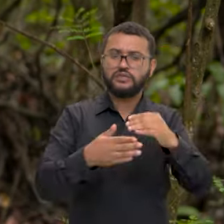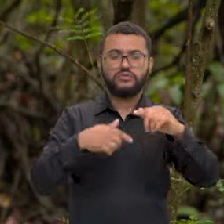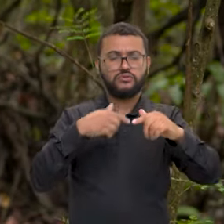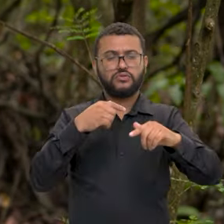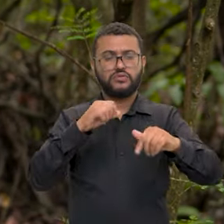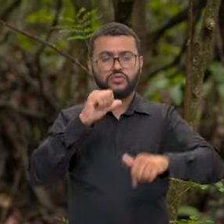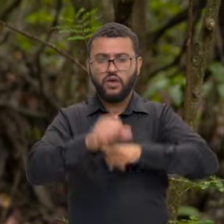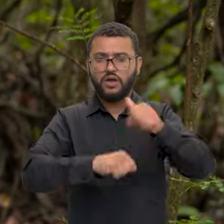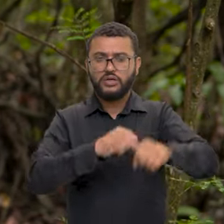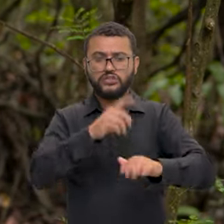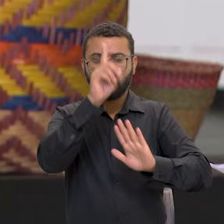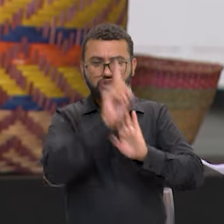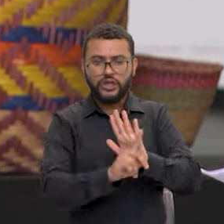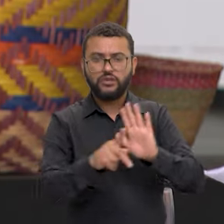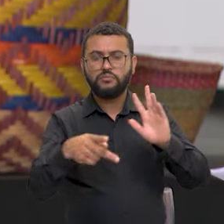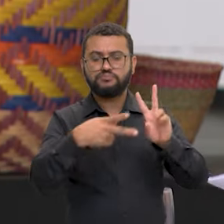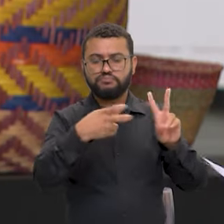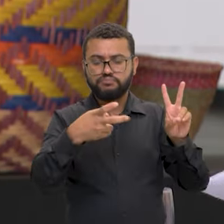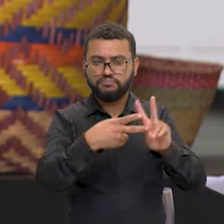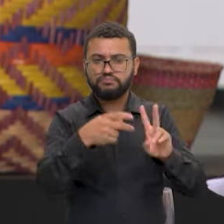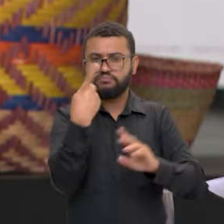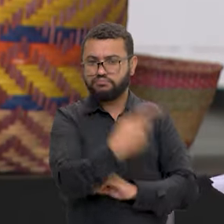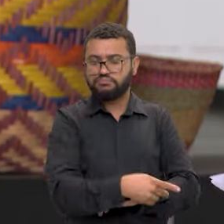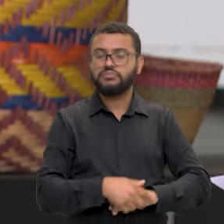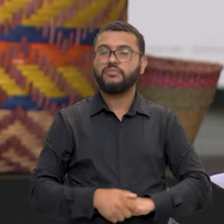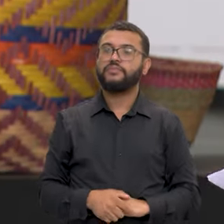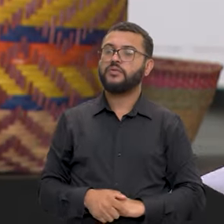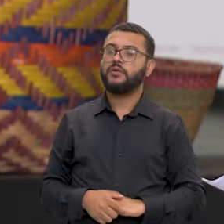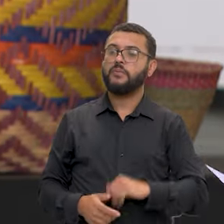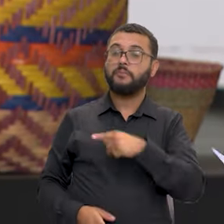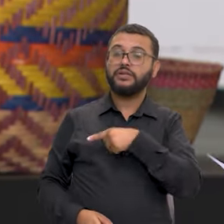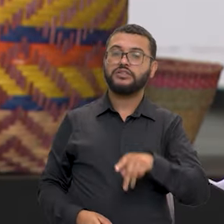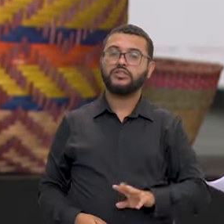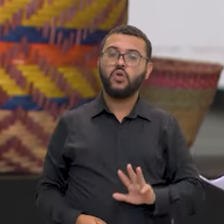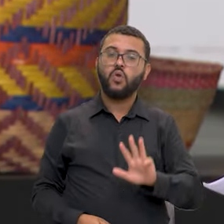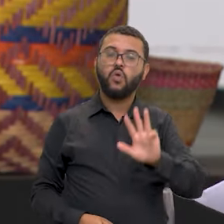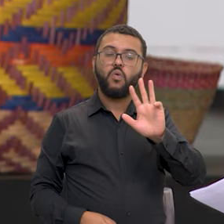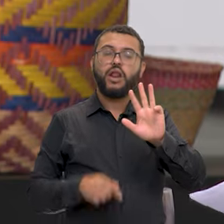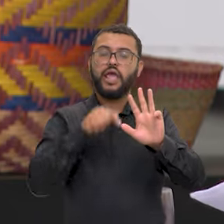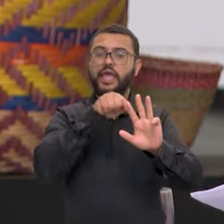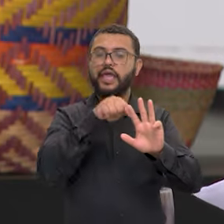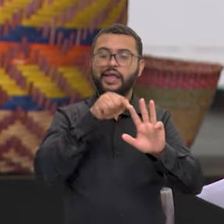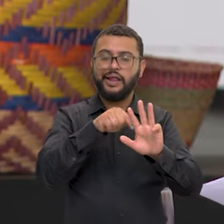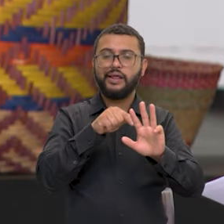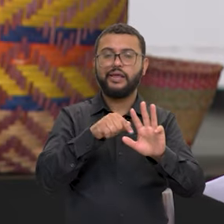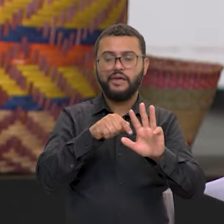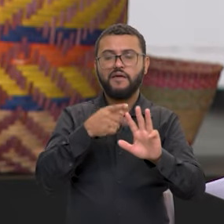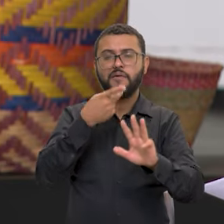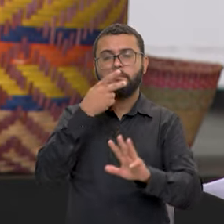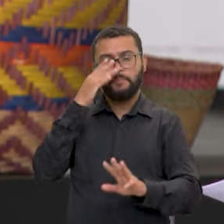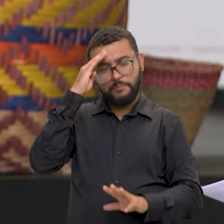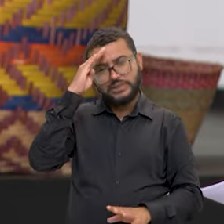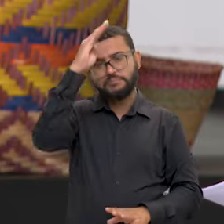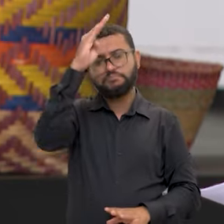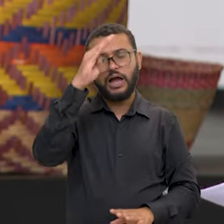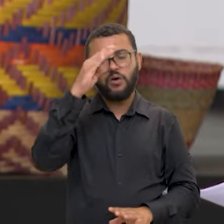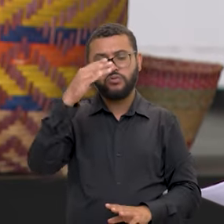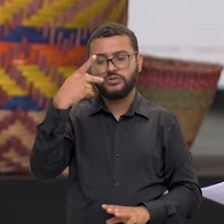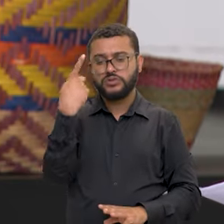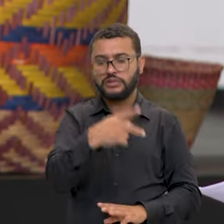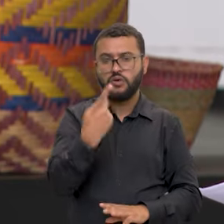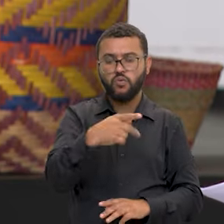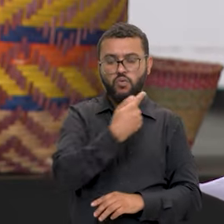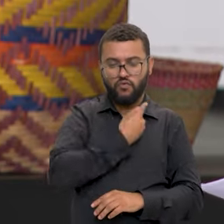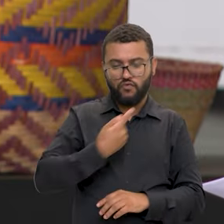direitos e territórios. Nosso presidente Lula, ele deu como prioridade de sua gestão a